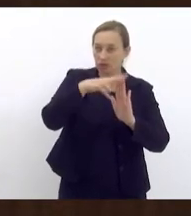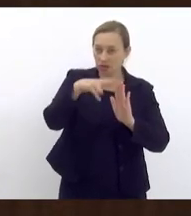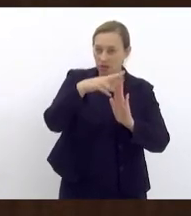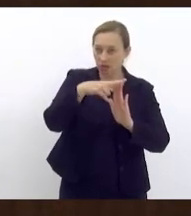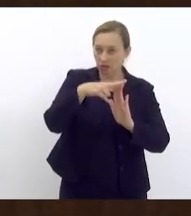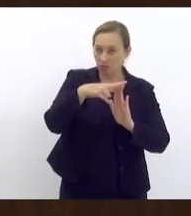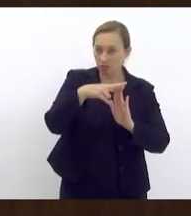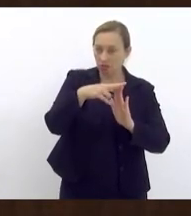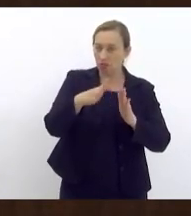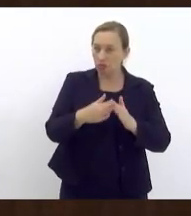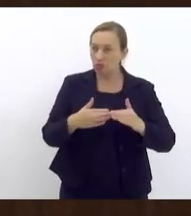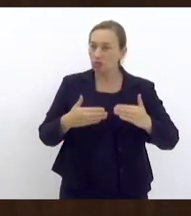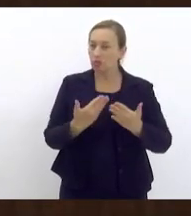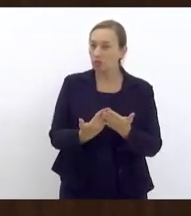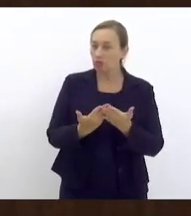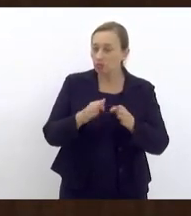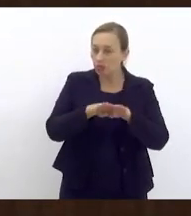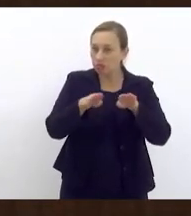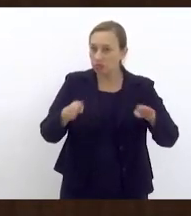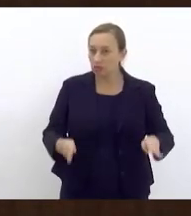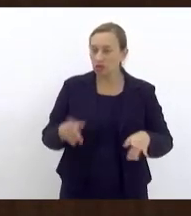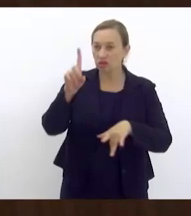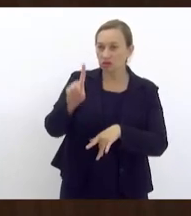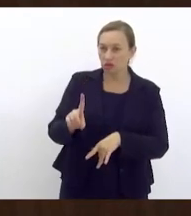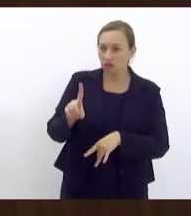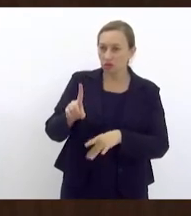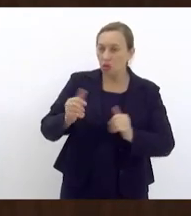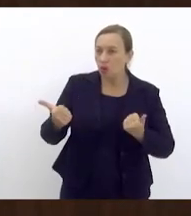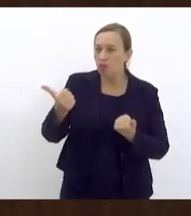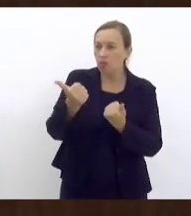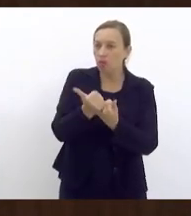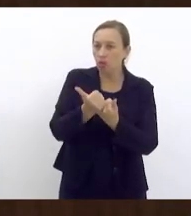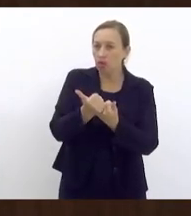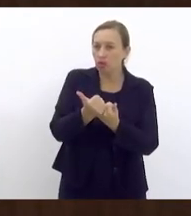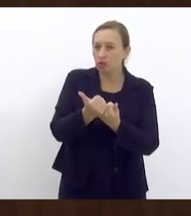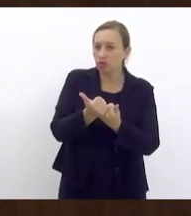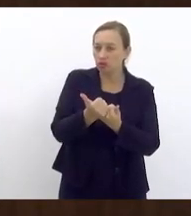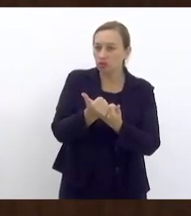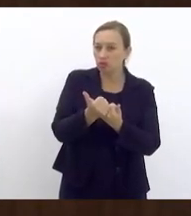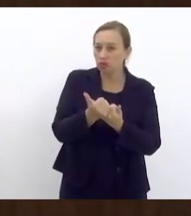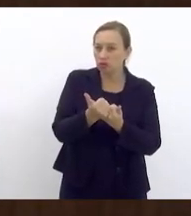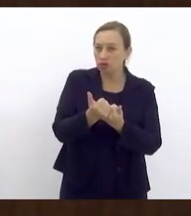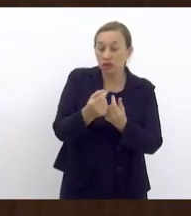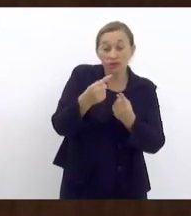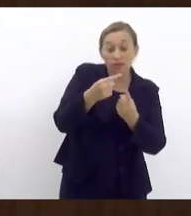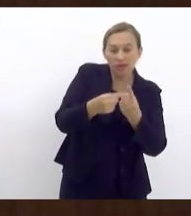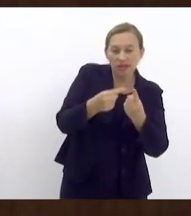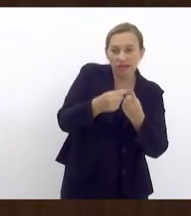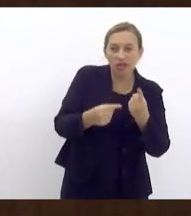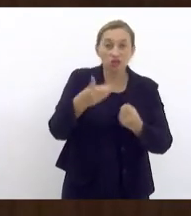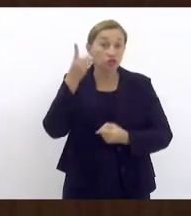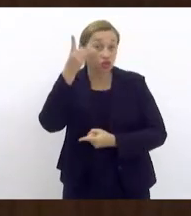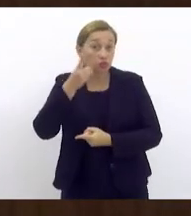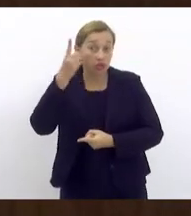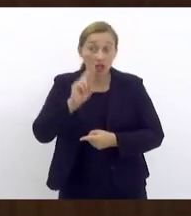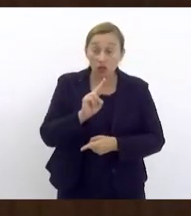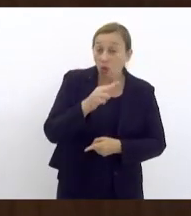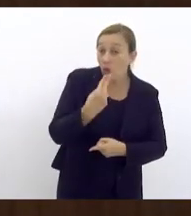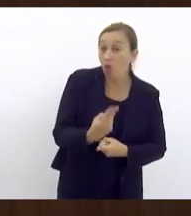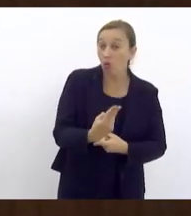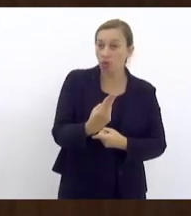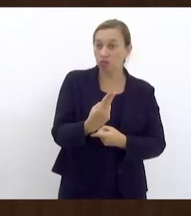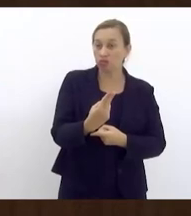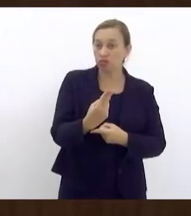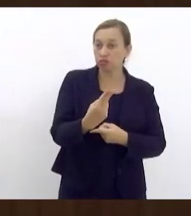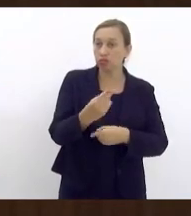requerimento a mesa diretora com o apoio mínimo de um terço dos deputados ou mediante